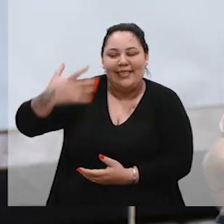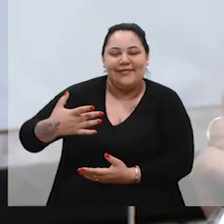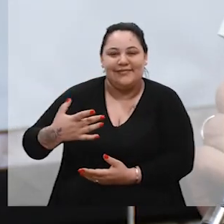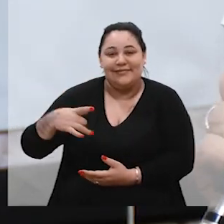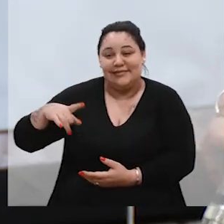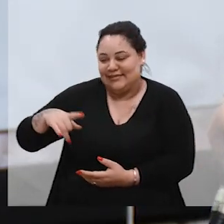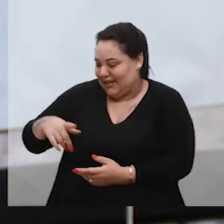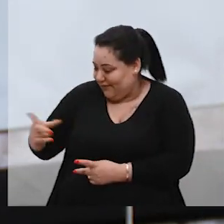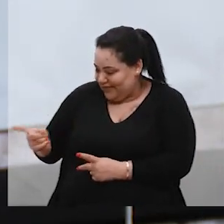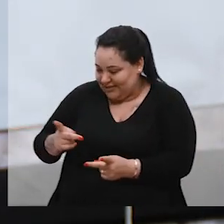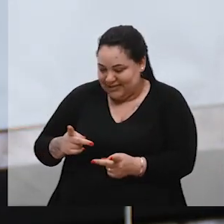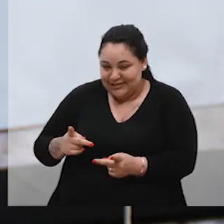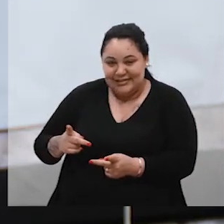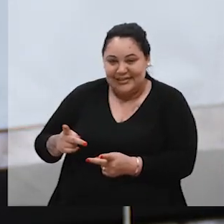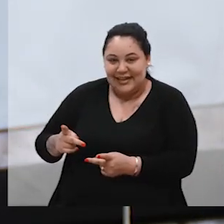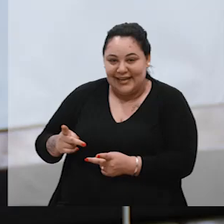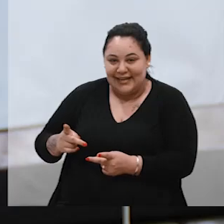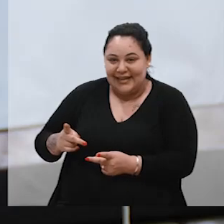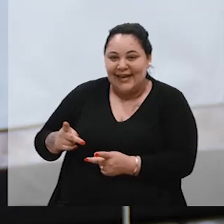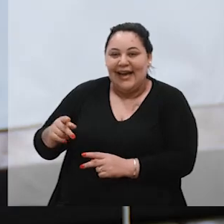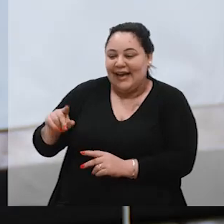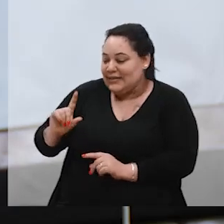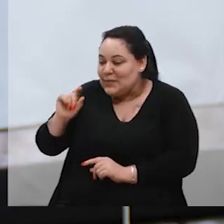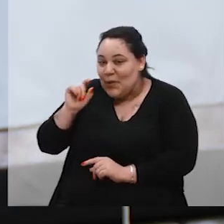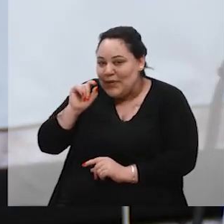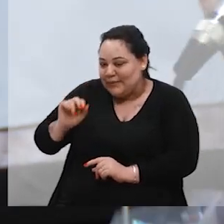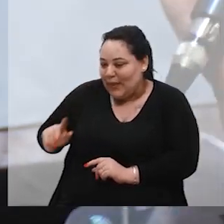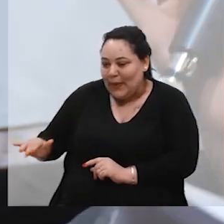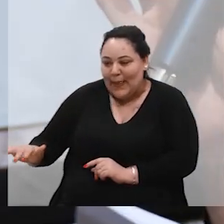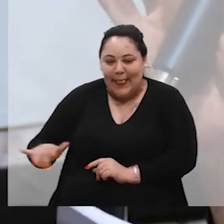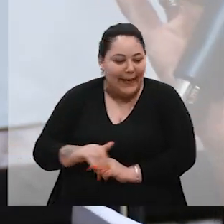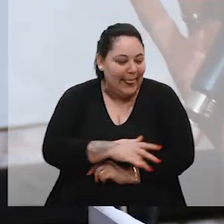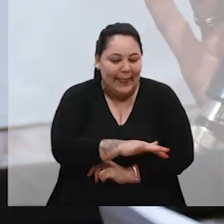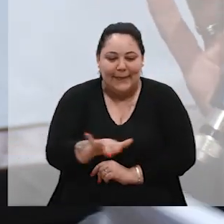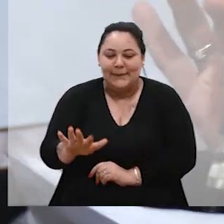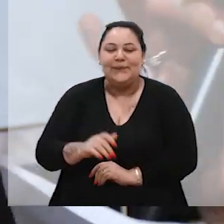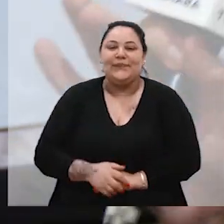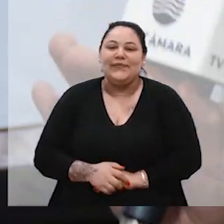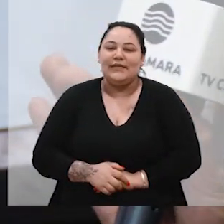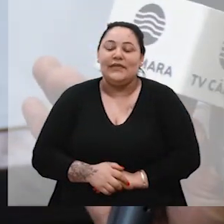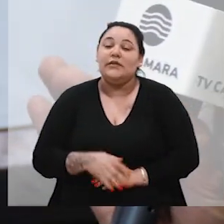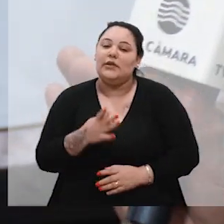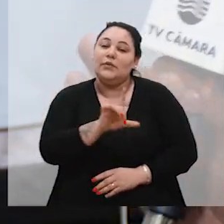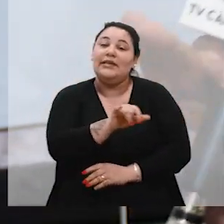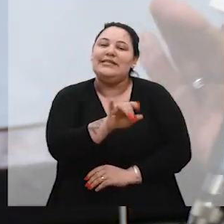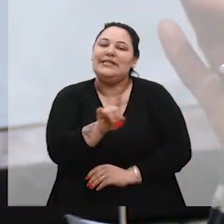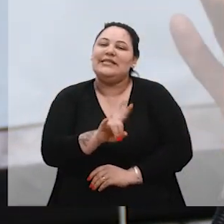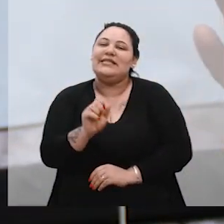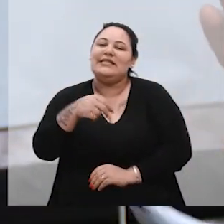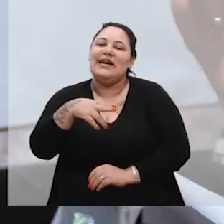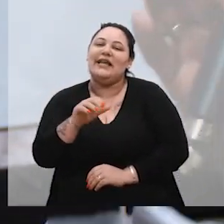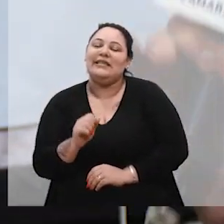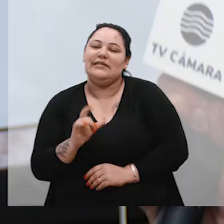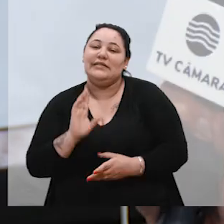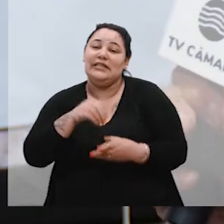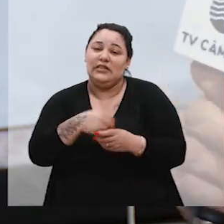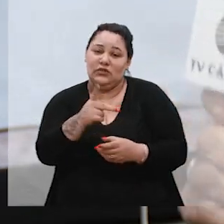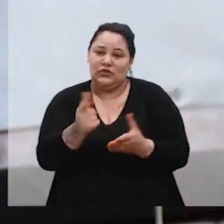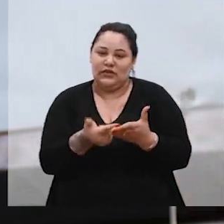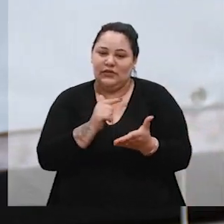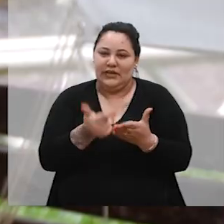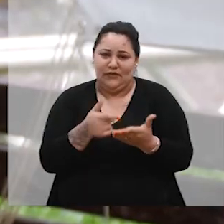tem visitantes aqui, né? As pombinhas da feira aqui. Lisana, dentro das suas obras, tem muito de